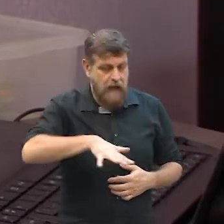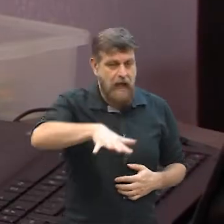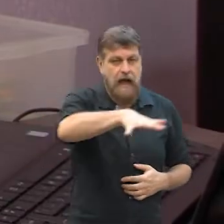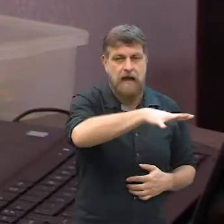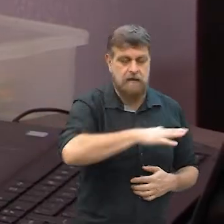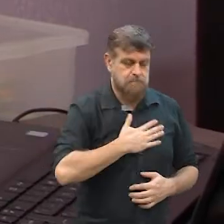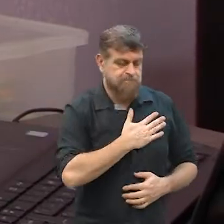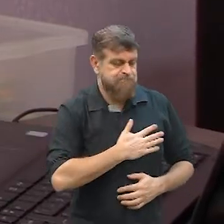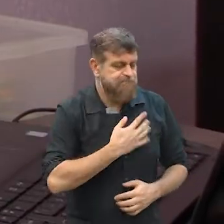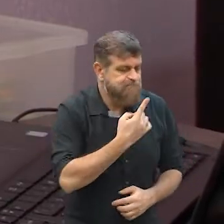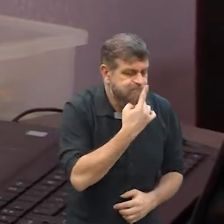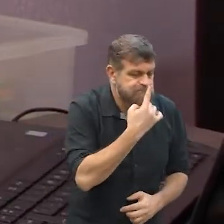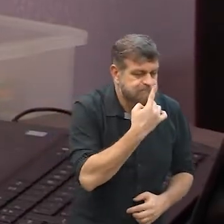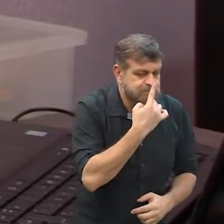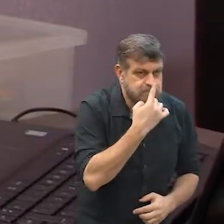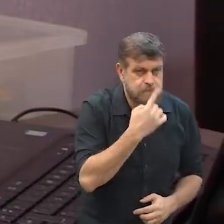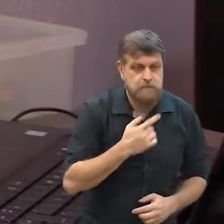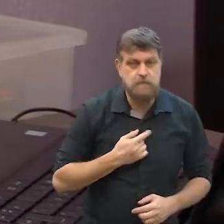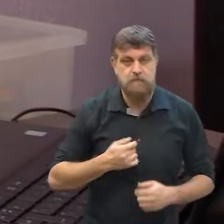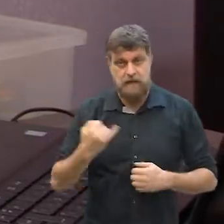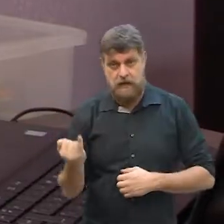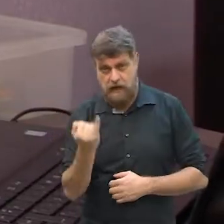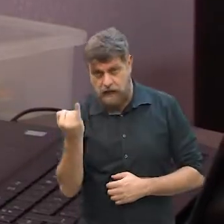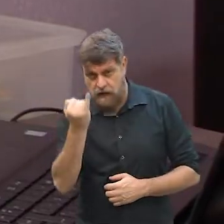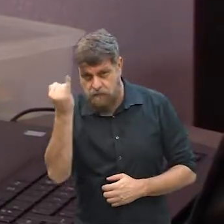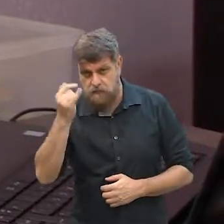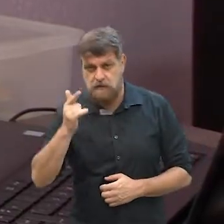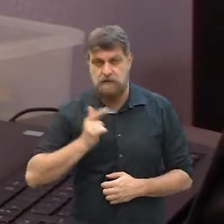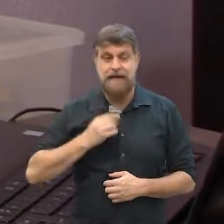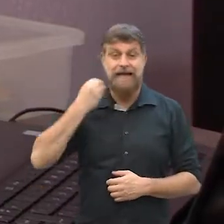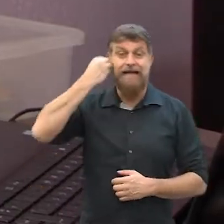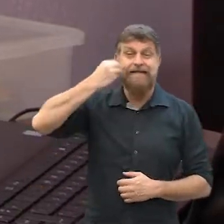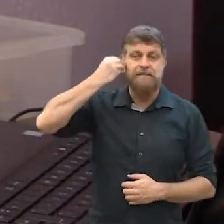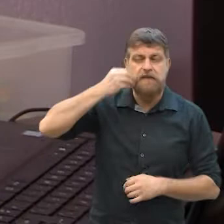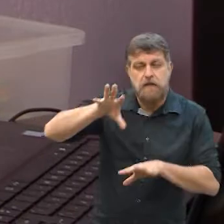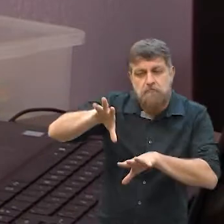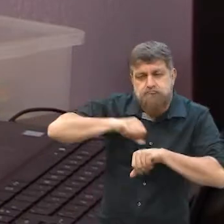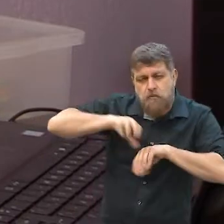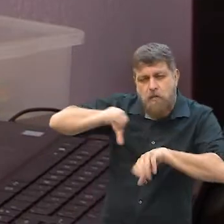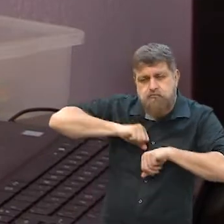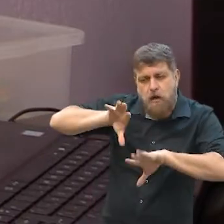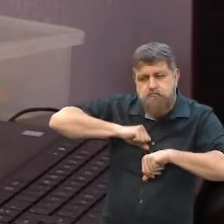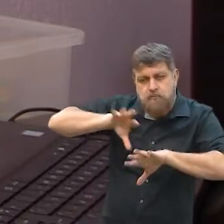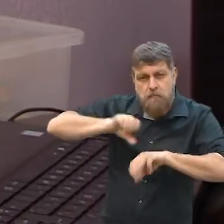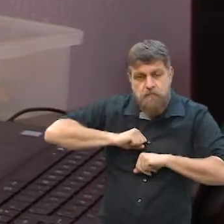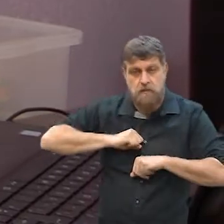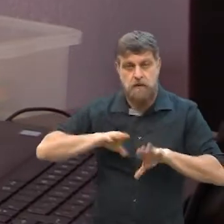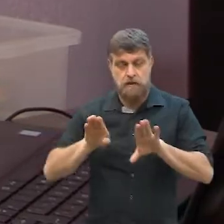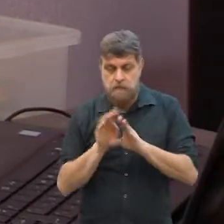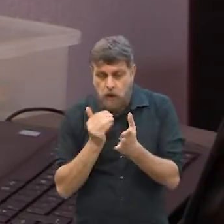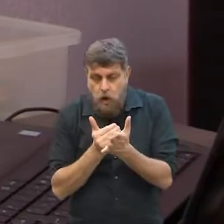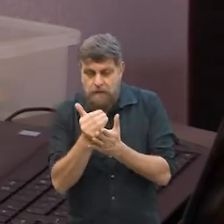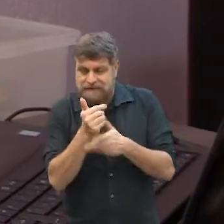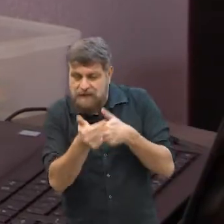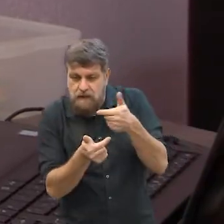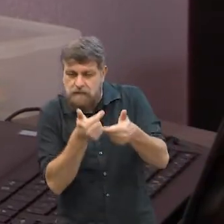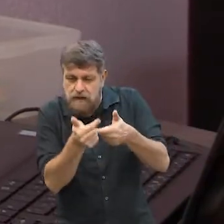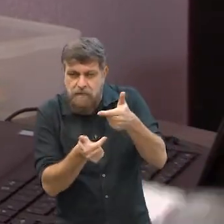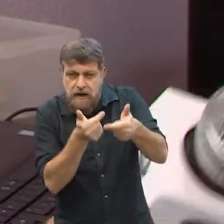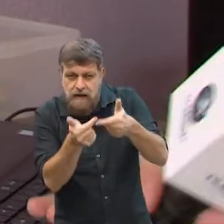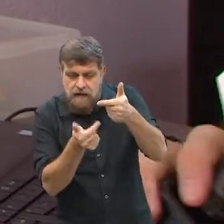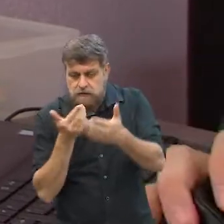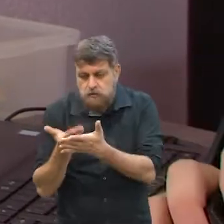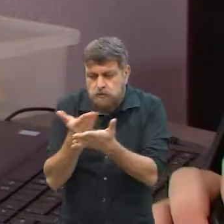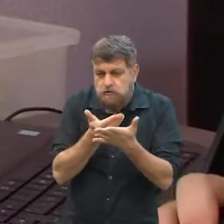você goste mais, mas é importante pegar experiência, tá? Começar a trabalhar isso,